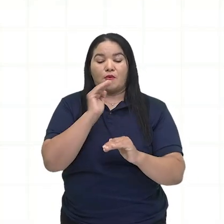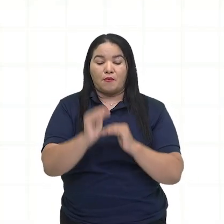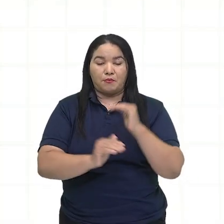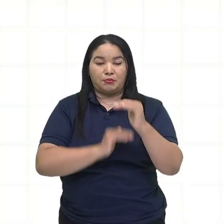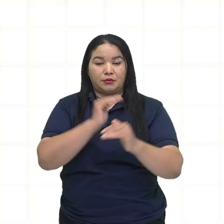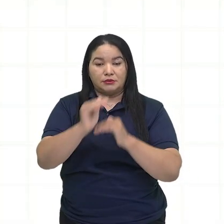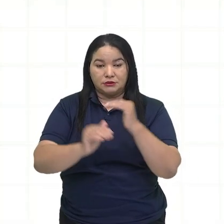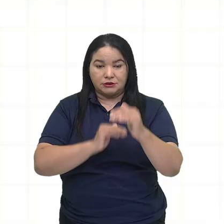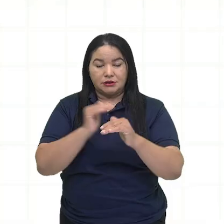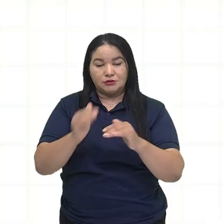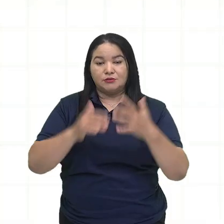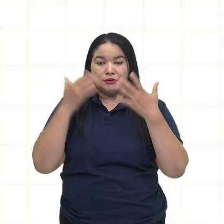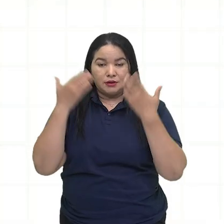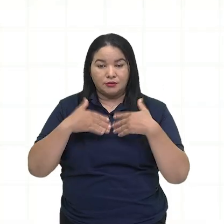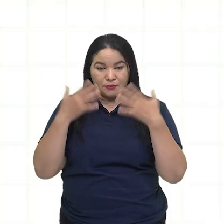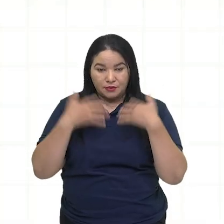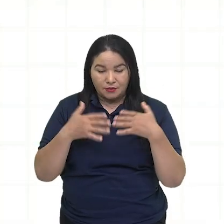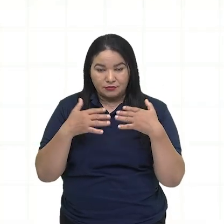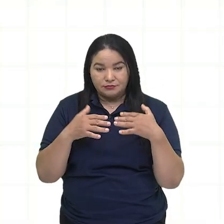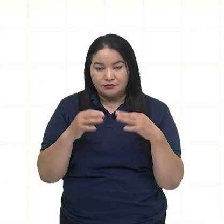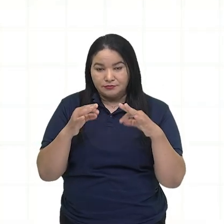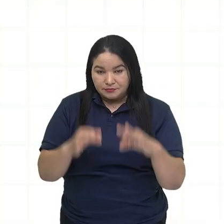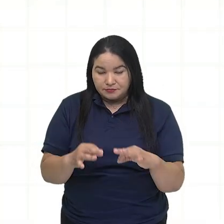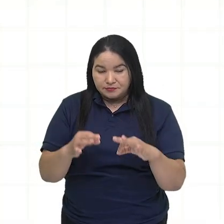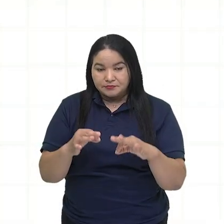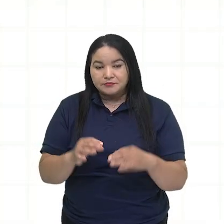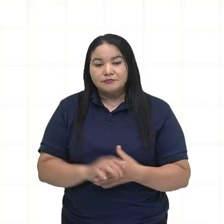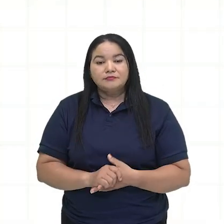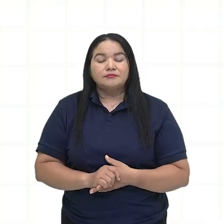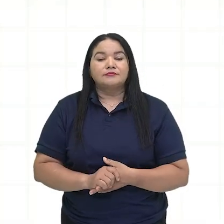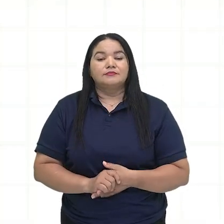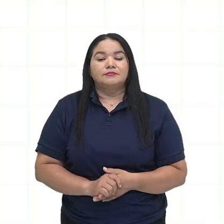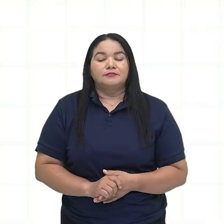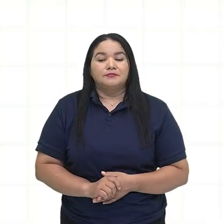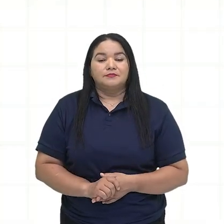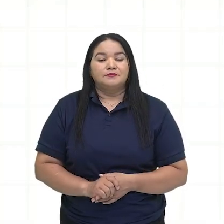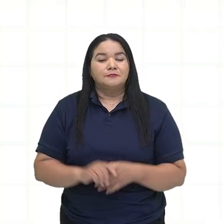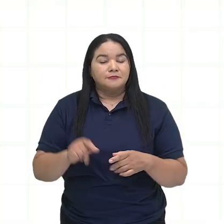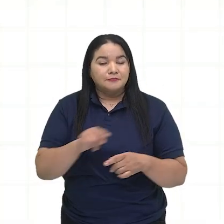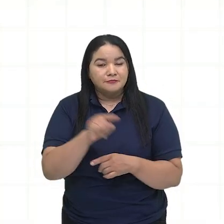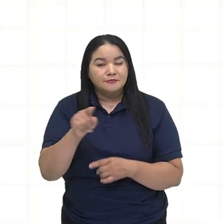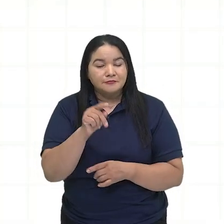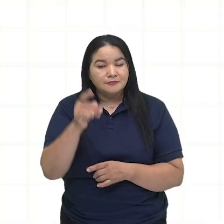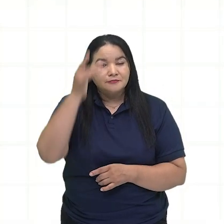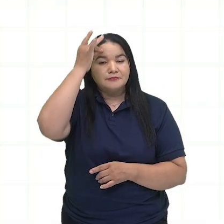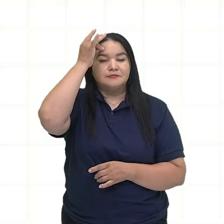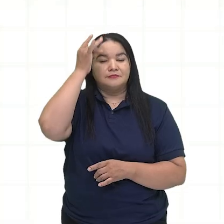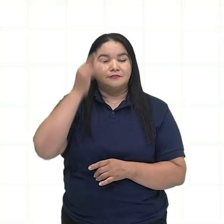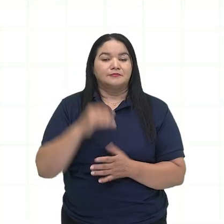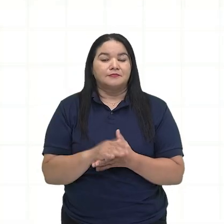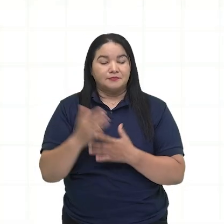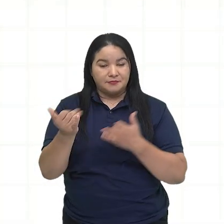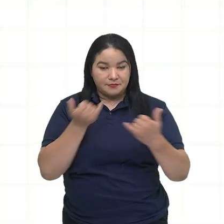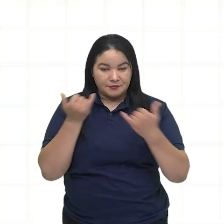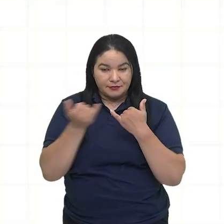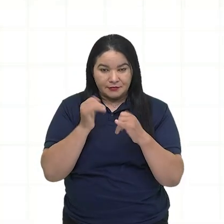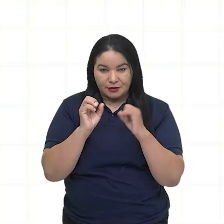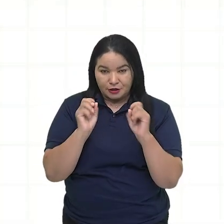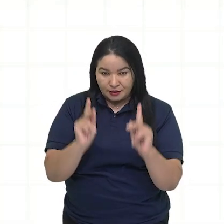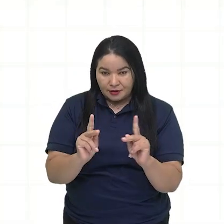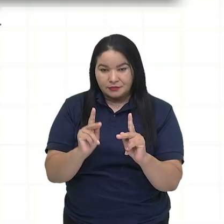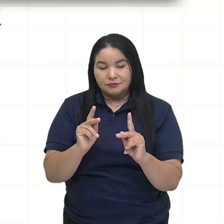processo natural, correto? Então, guardem aí essa informação.